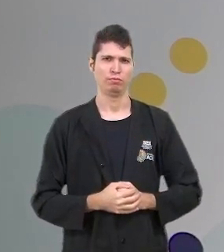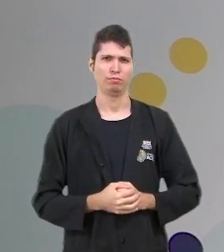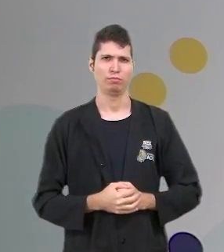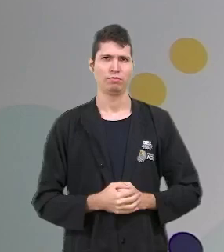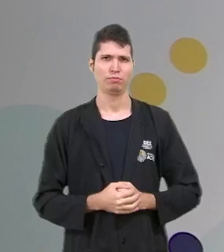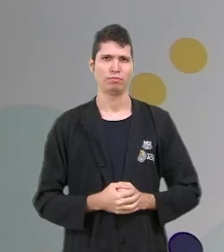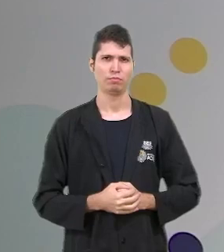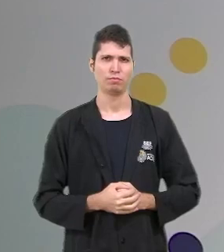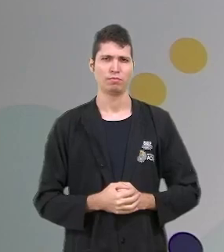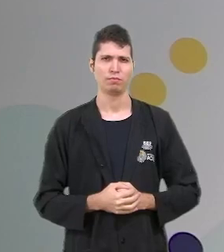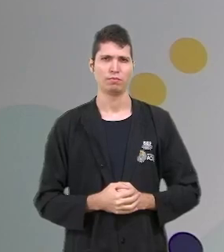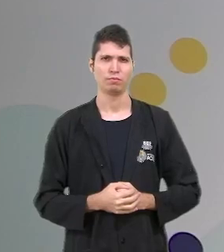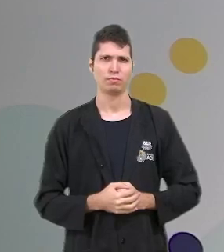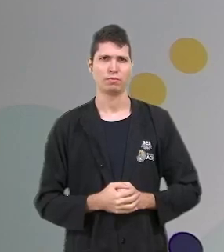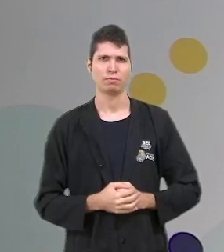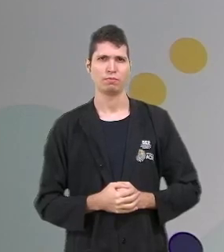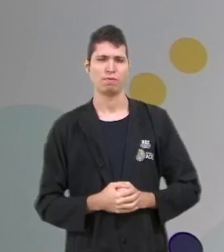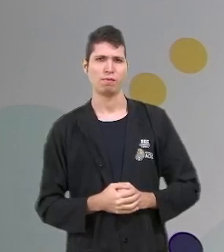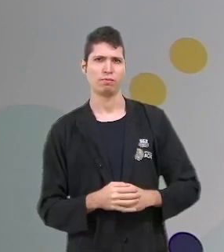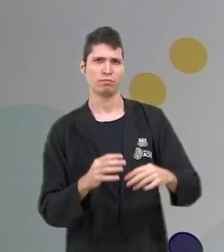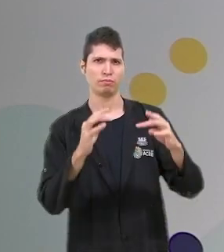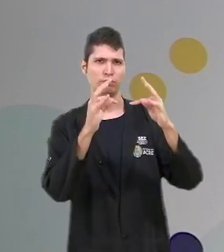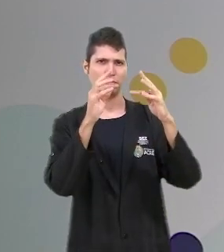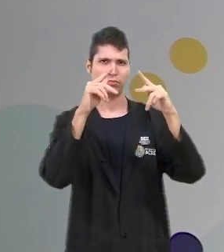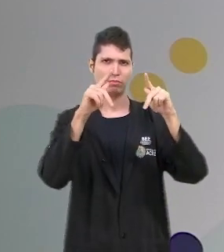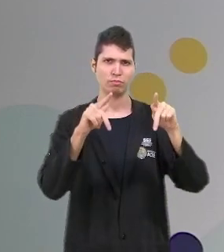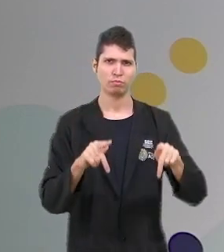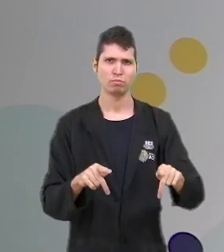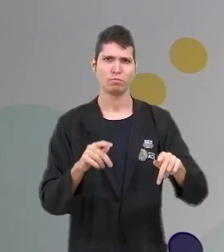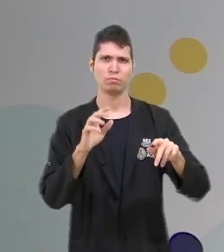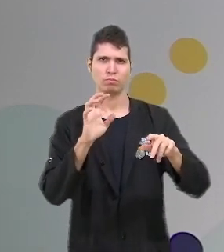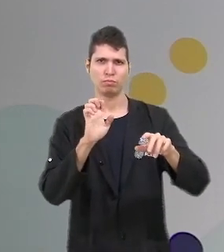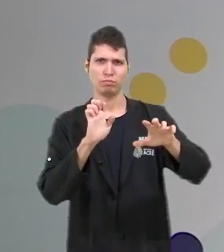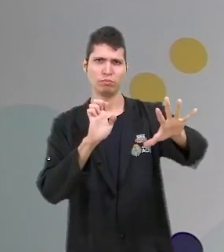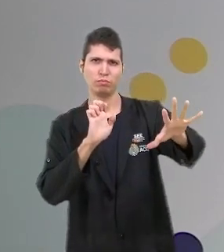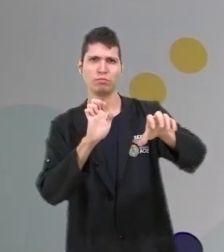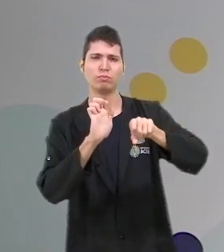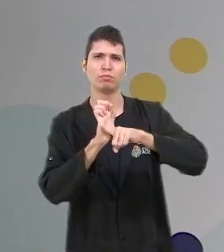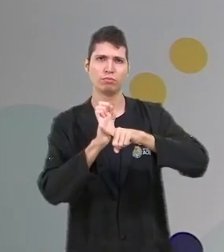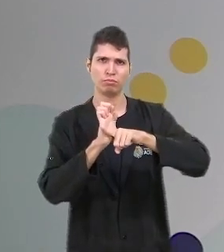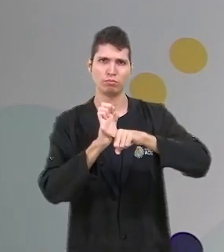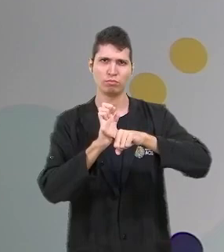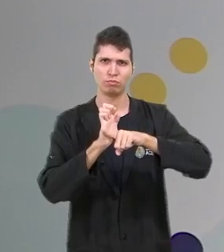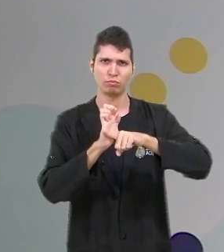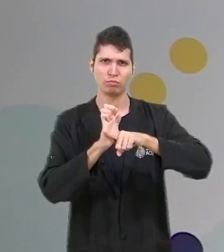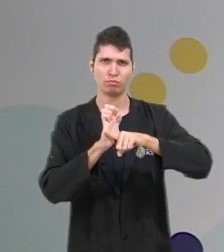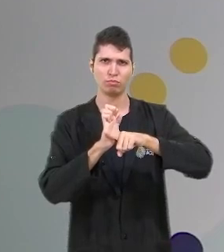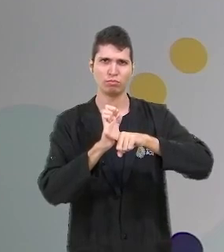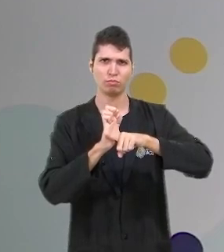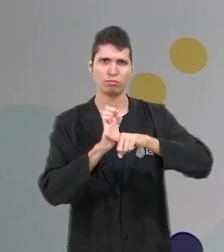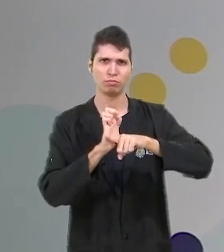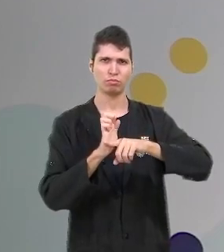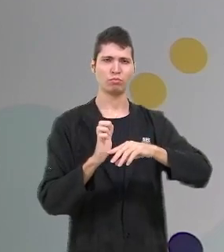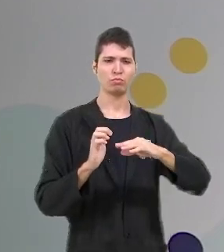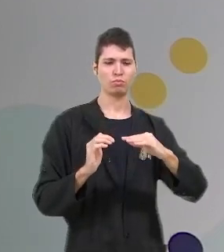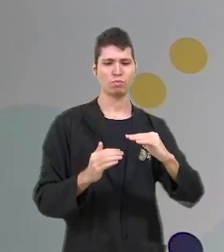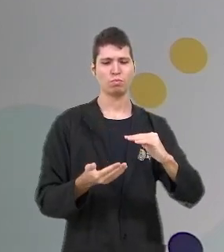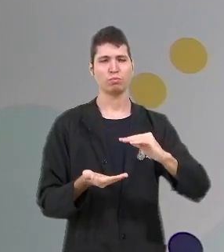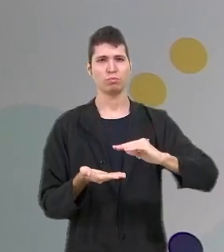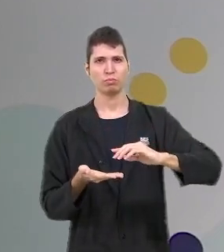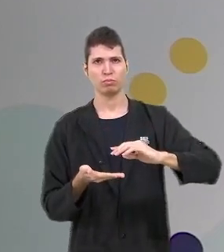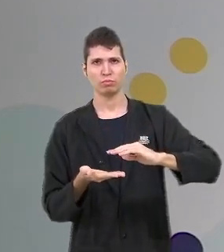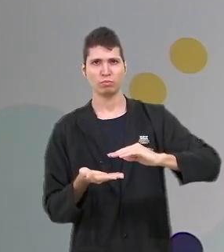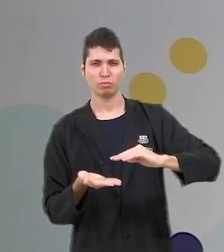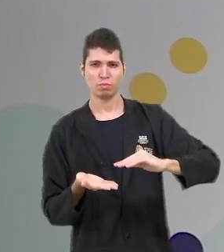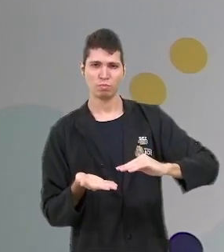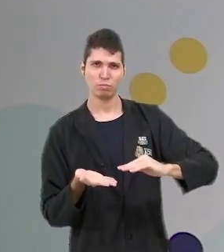observar a tabela periódica, a eletronegatividade ela vai funcionar de baixo para cima